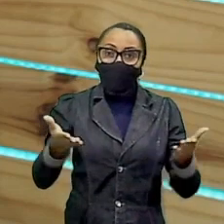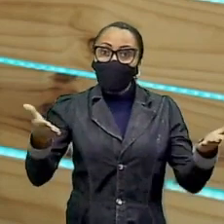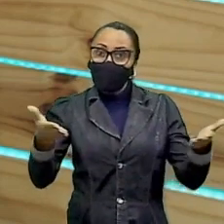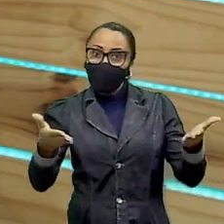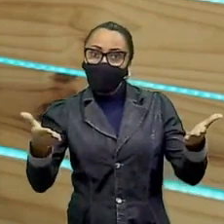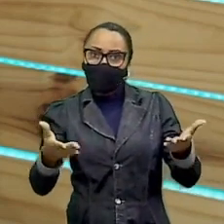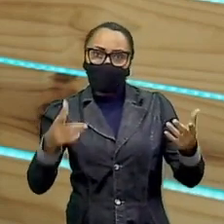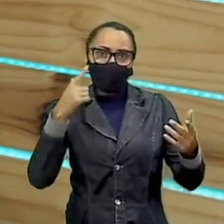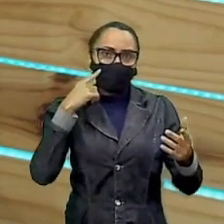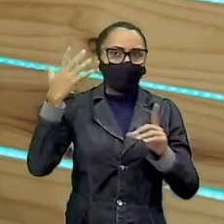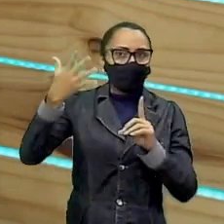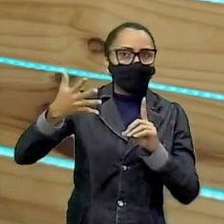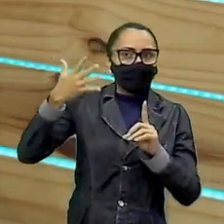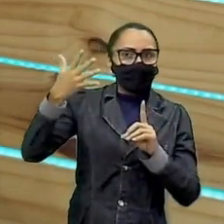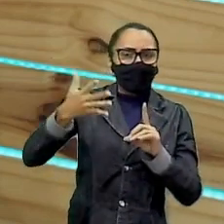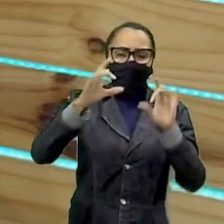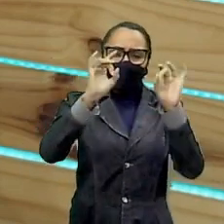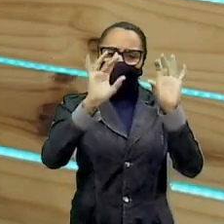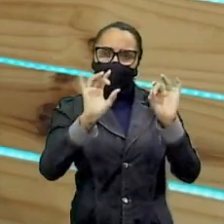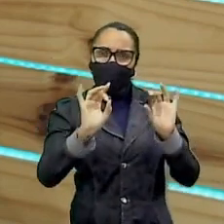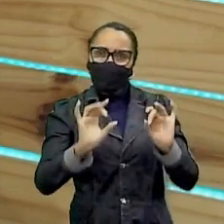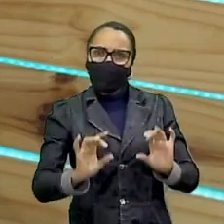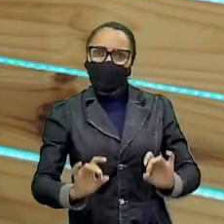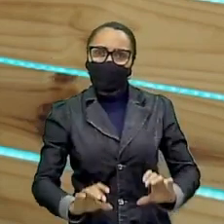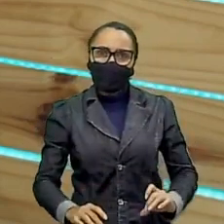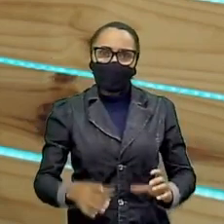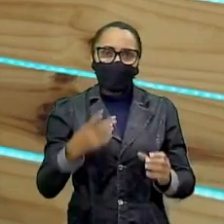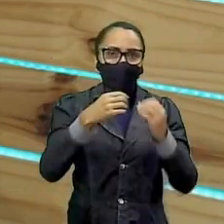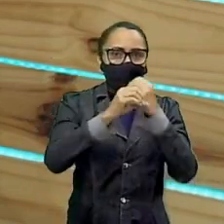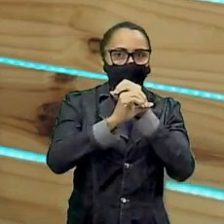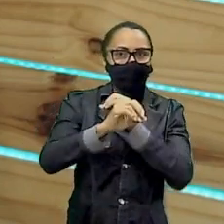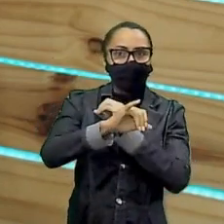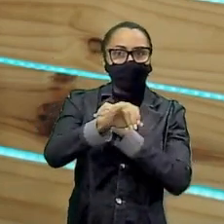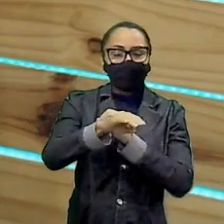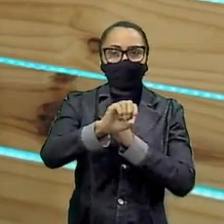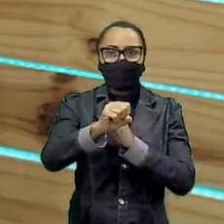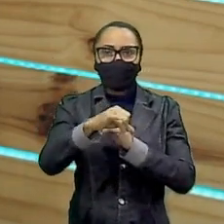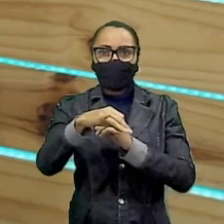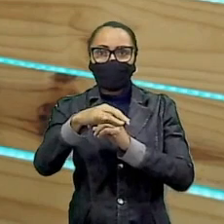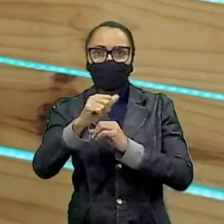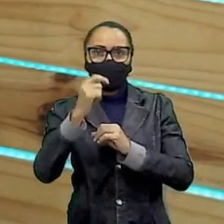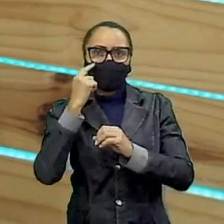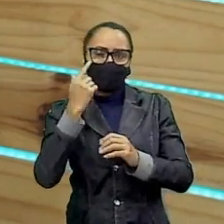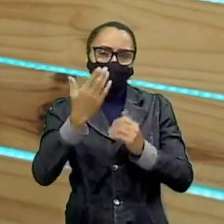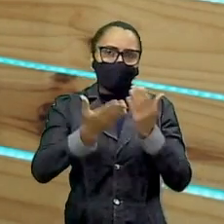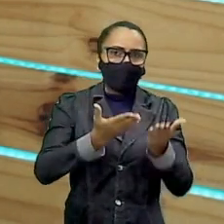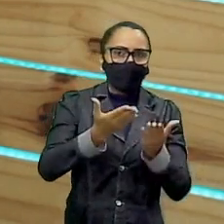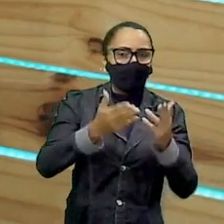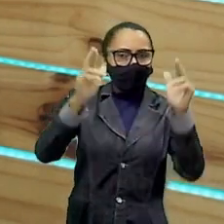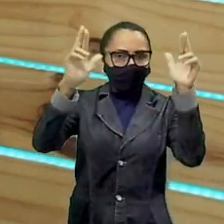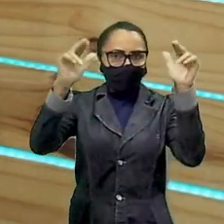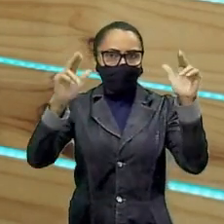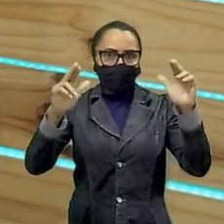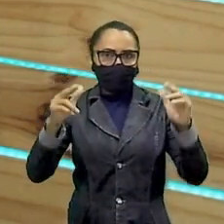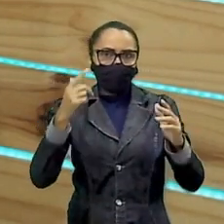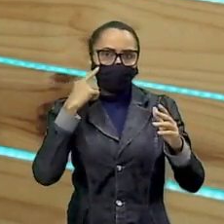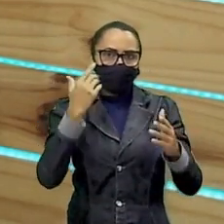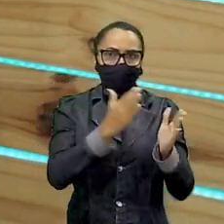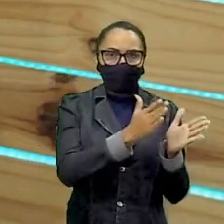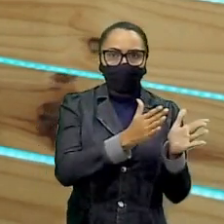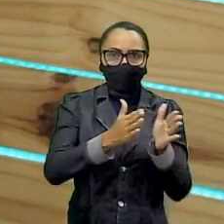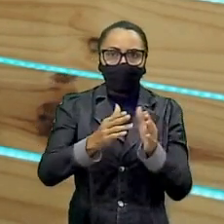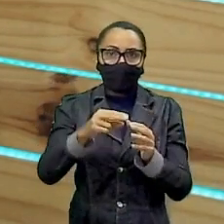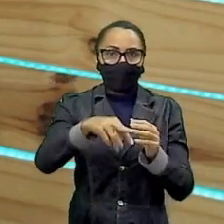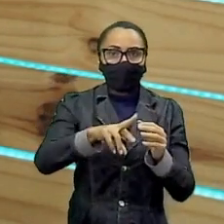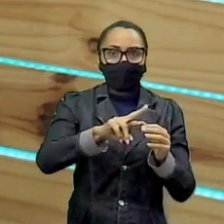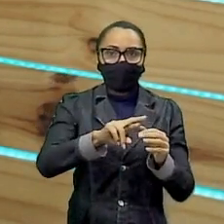nós teremos uma palestra mais que especial com a engenheira Jéssica Macedo, que tratará sobre o tema Atualizações das